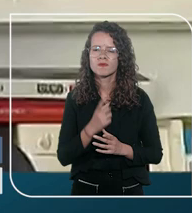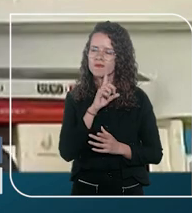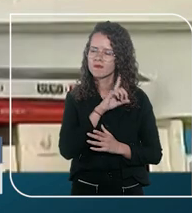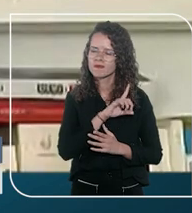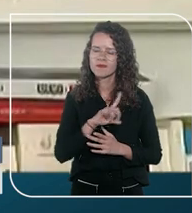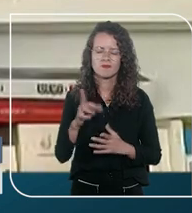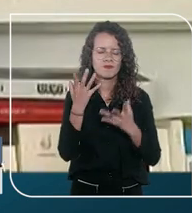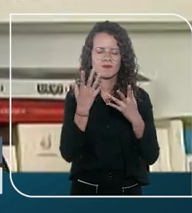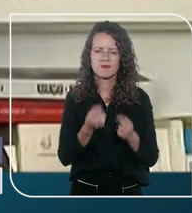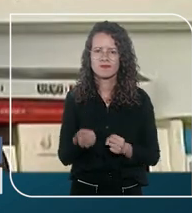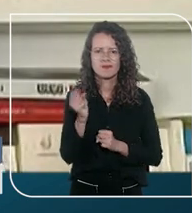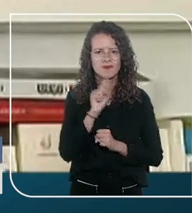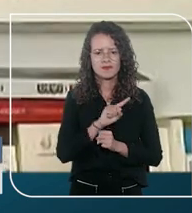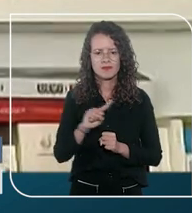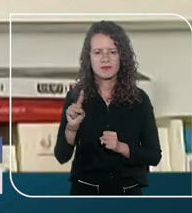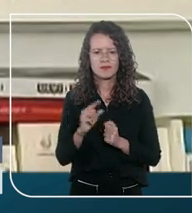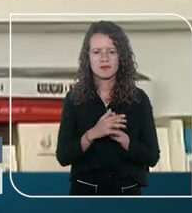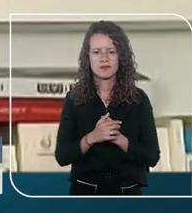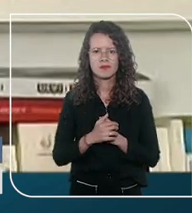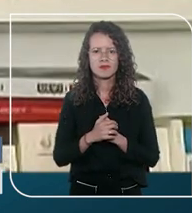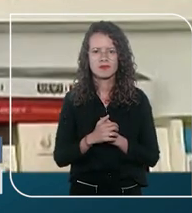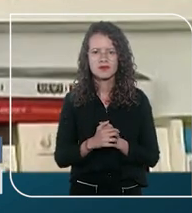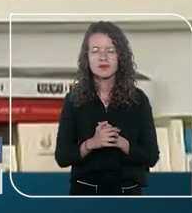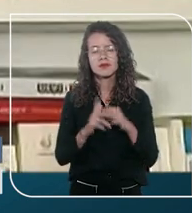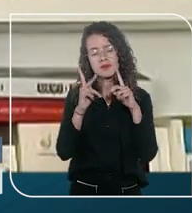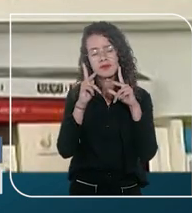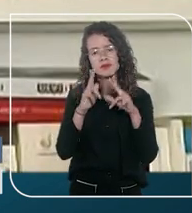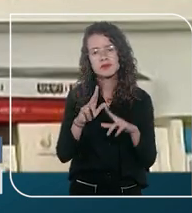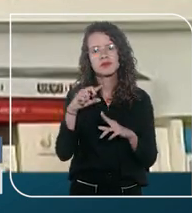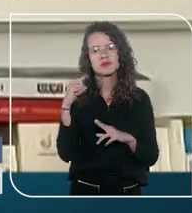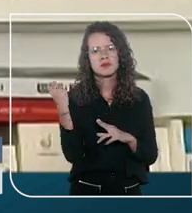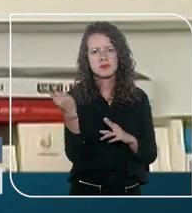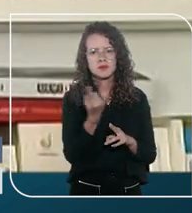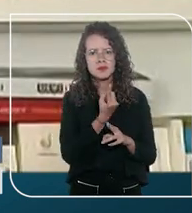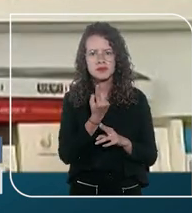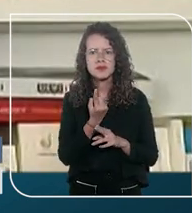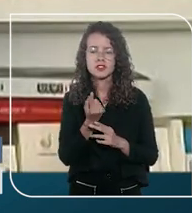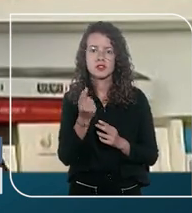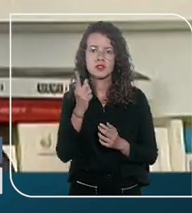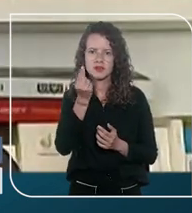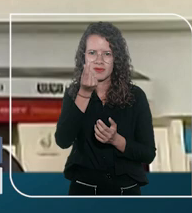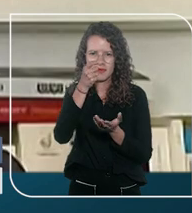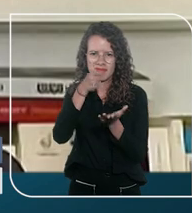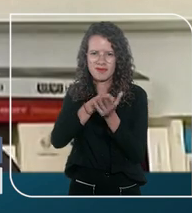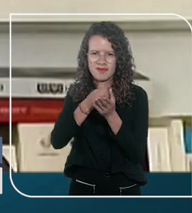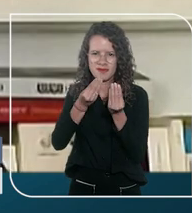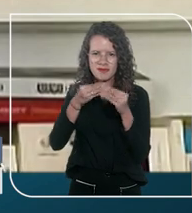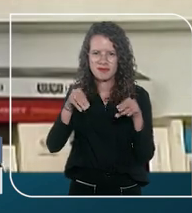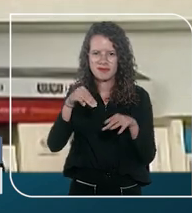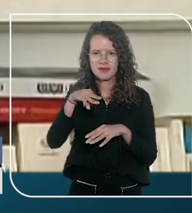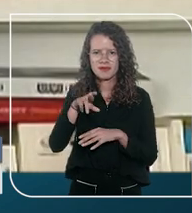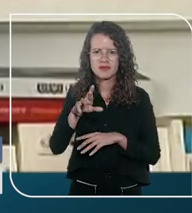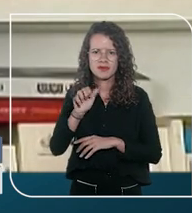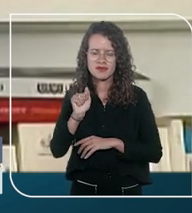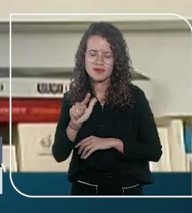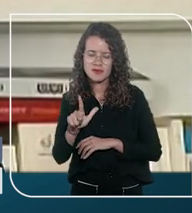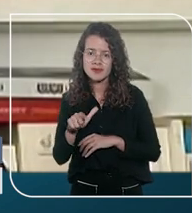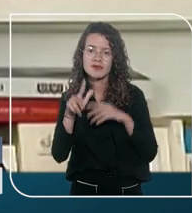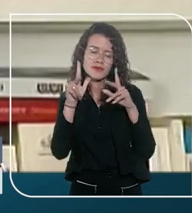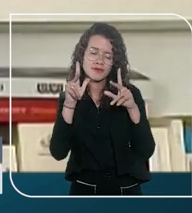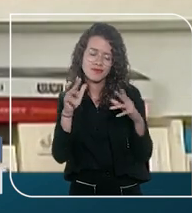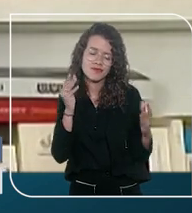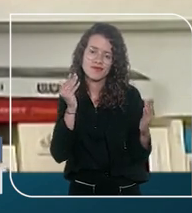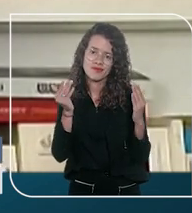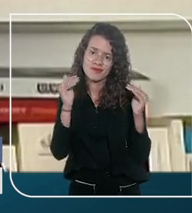Também não, Fátima. Da mesma forma que nós falamos em relação aos valores, né, de danos morais, também não. E o fundamento